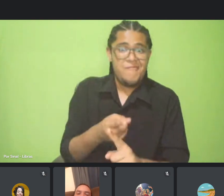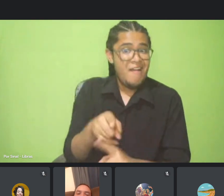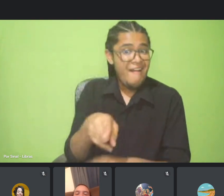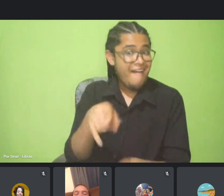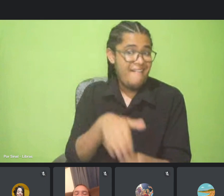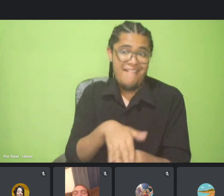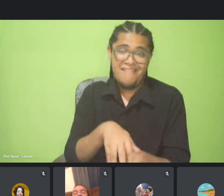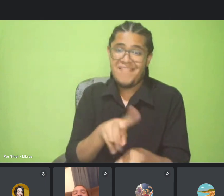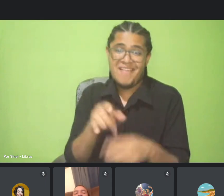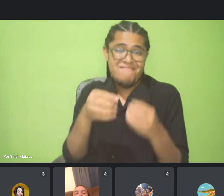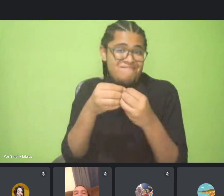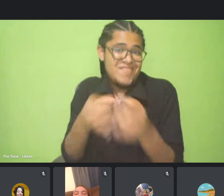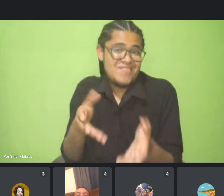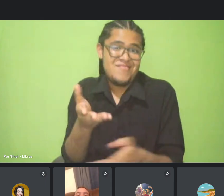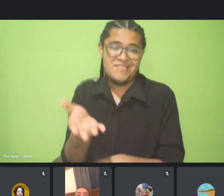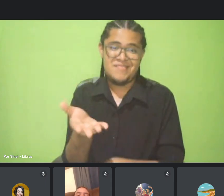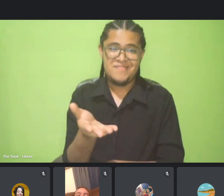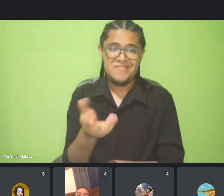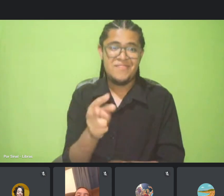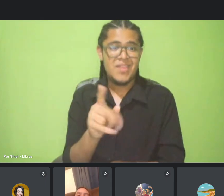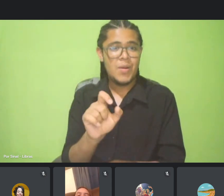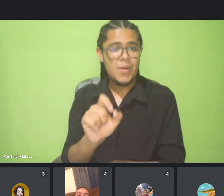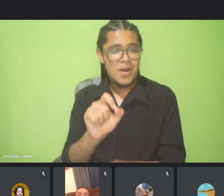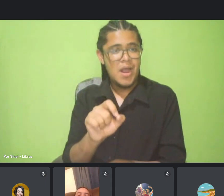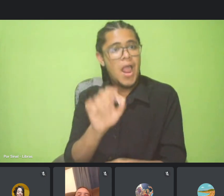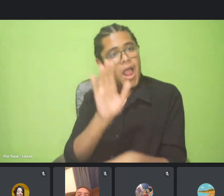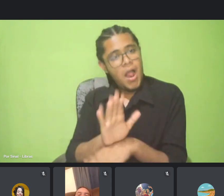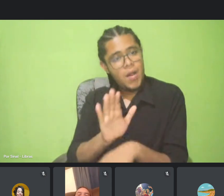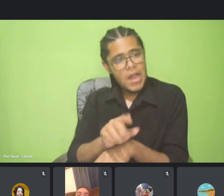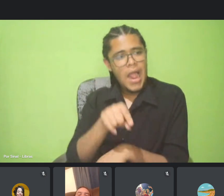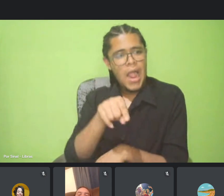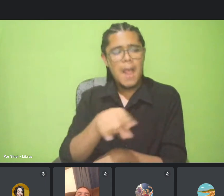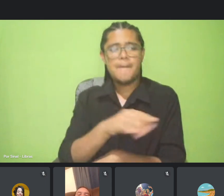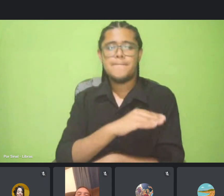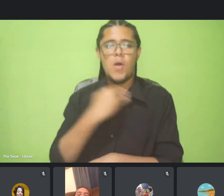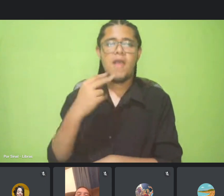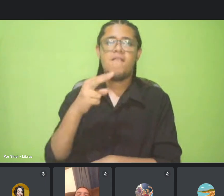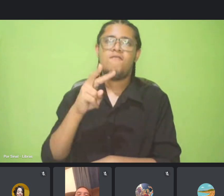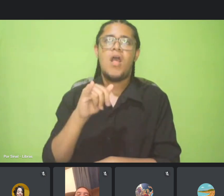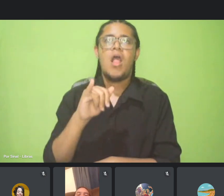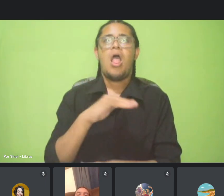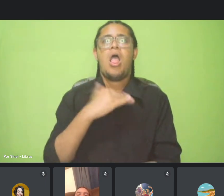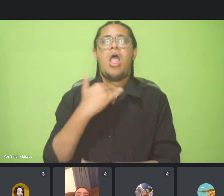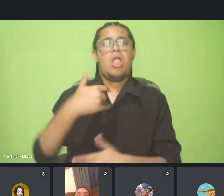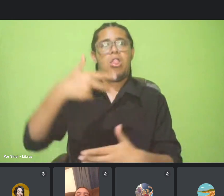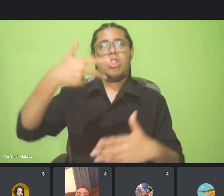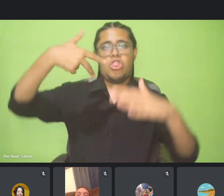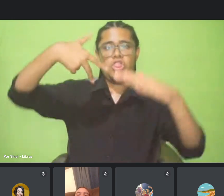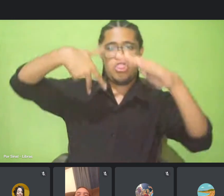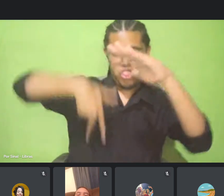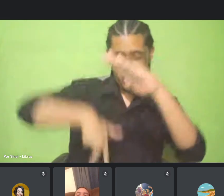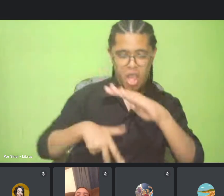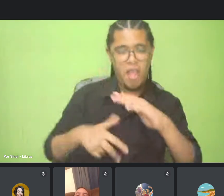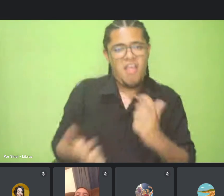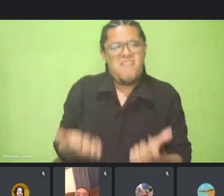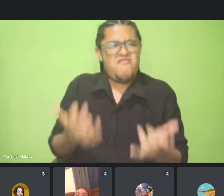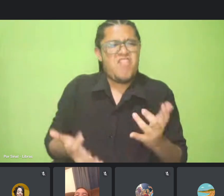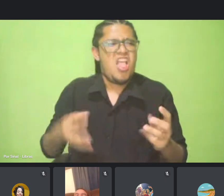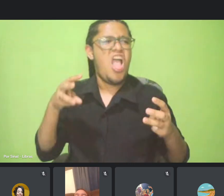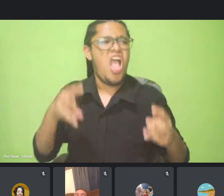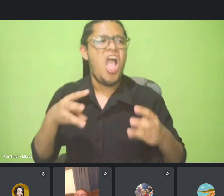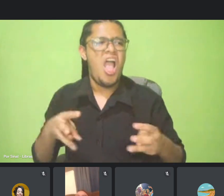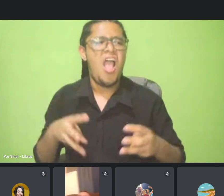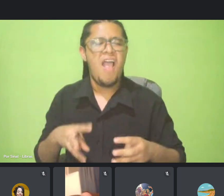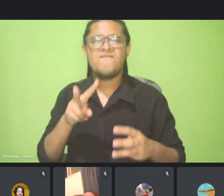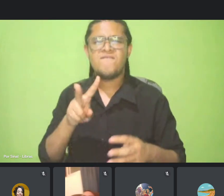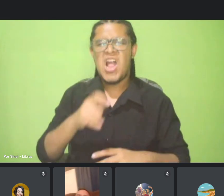também a não ir direitinho para inferno, seja lá o que a pessoa acreditar, ajudando. Não, eu quero mais que vá para o inferno mesmo, mas assim, eu só